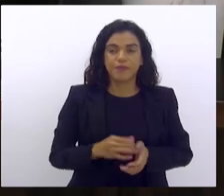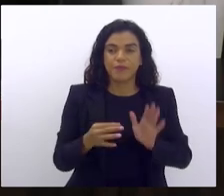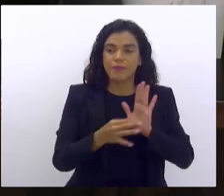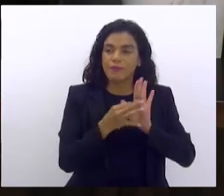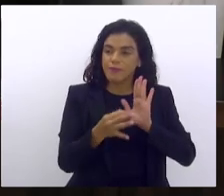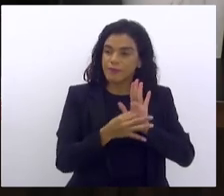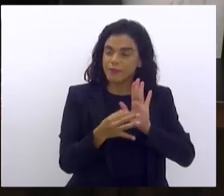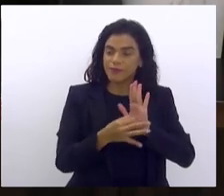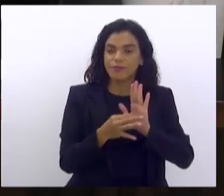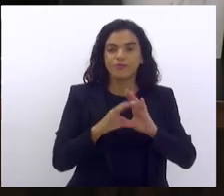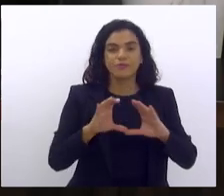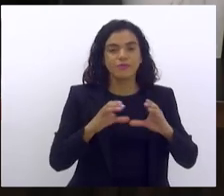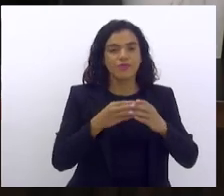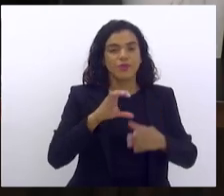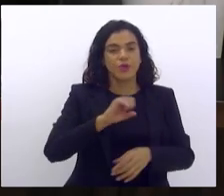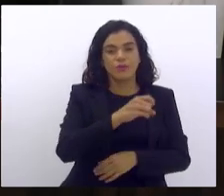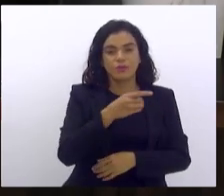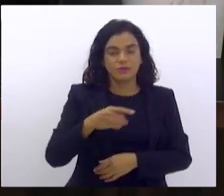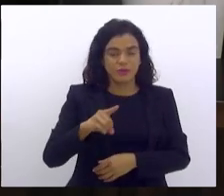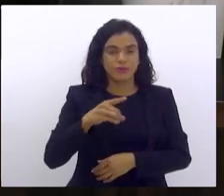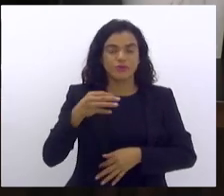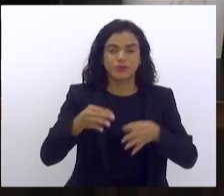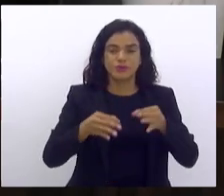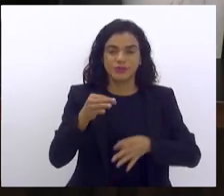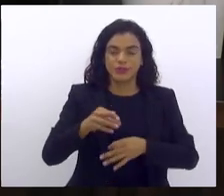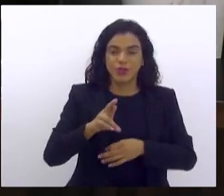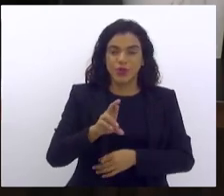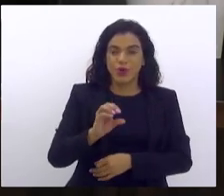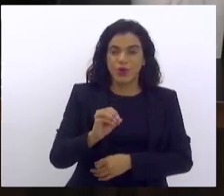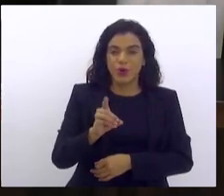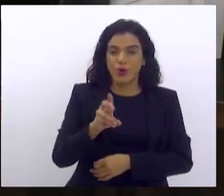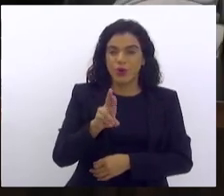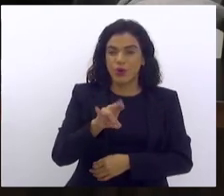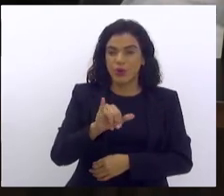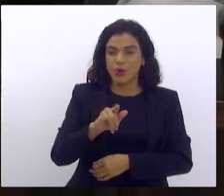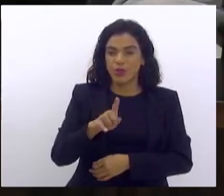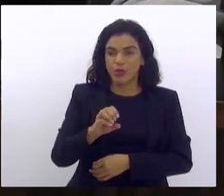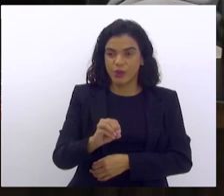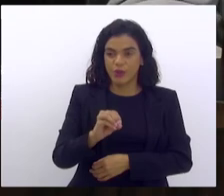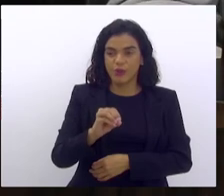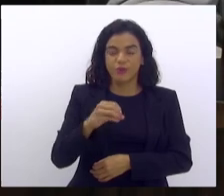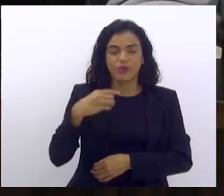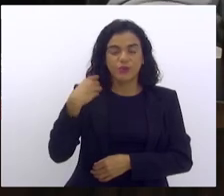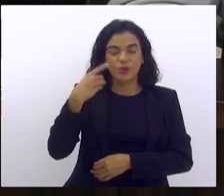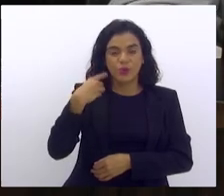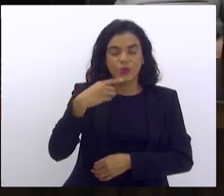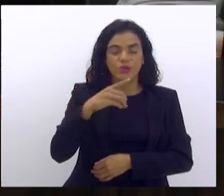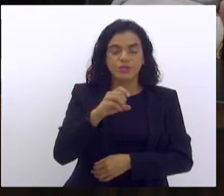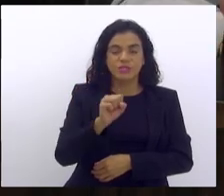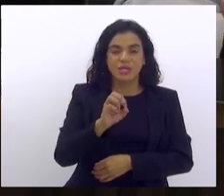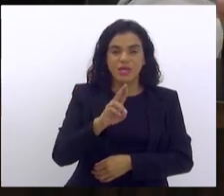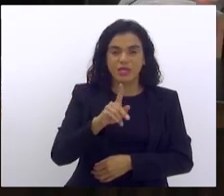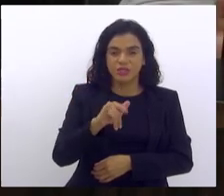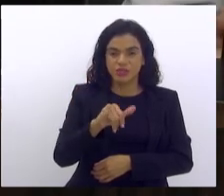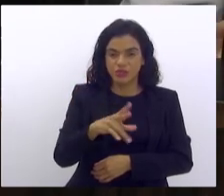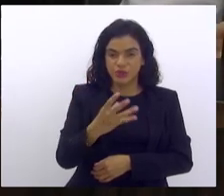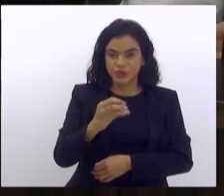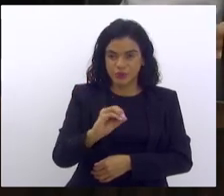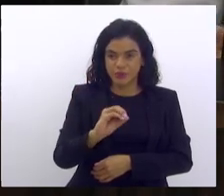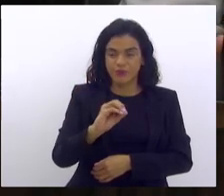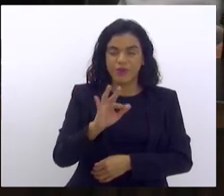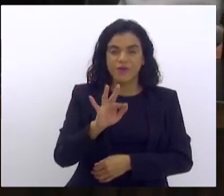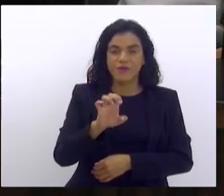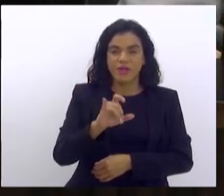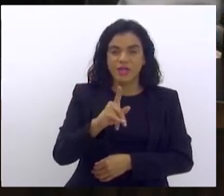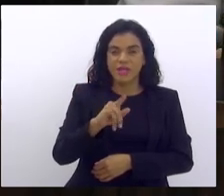pareceres às comissões Constituição e Justiça, Rodrigo Amorim, Dr. Serginho, Fred Pacheco, Felipe